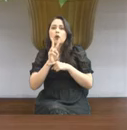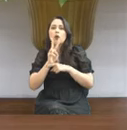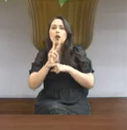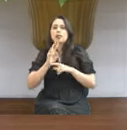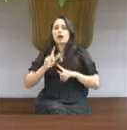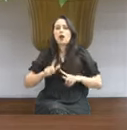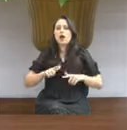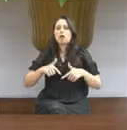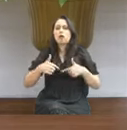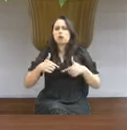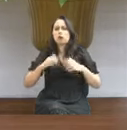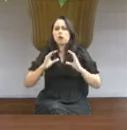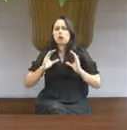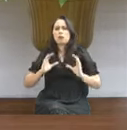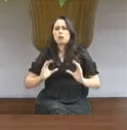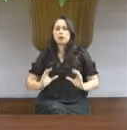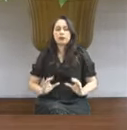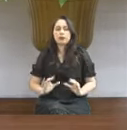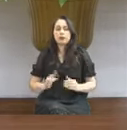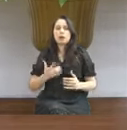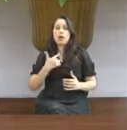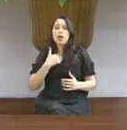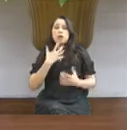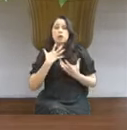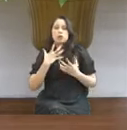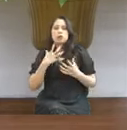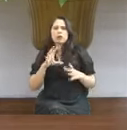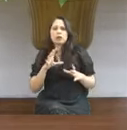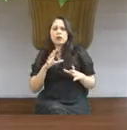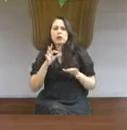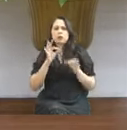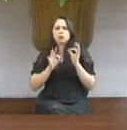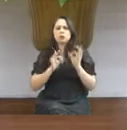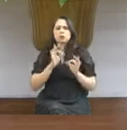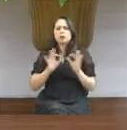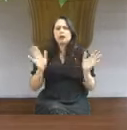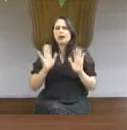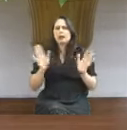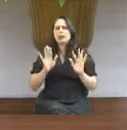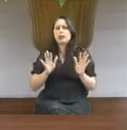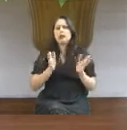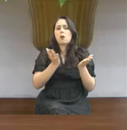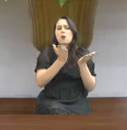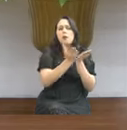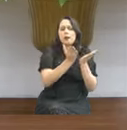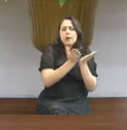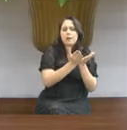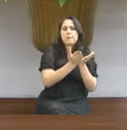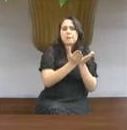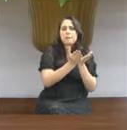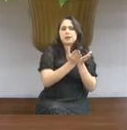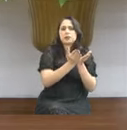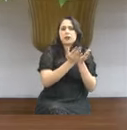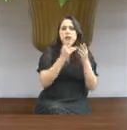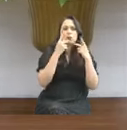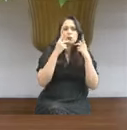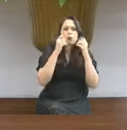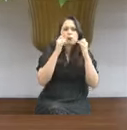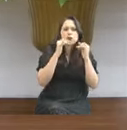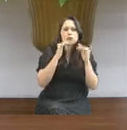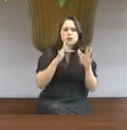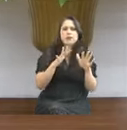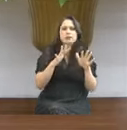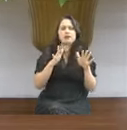para o ímpio, eu não quero condenar ninguém. O ímpio próspero e o crente não. Aí vem os bobinhos dizendo, está